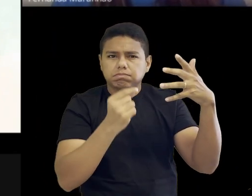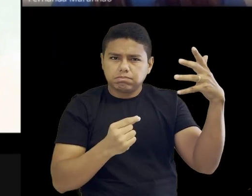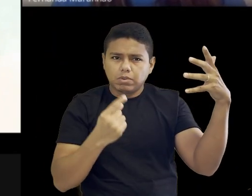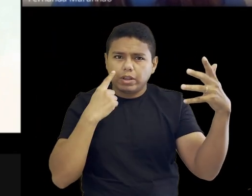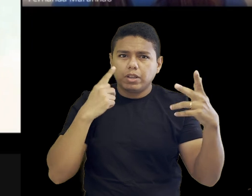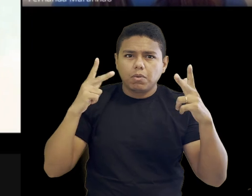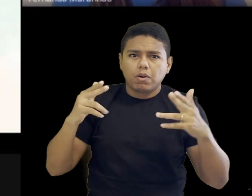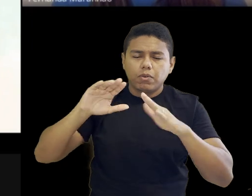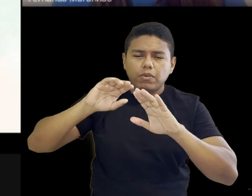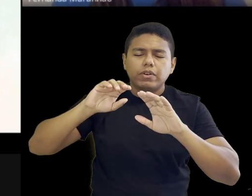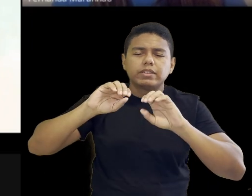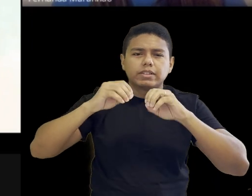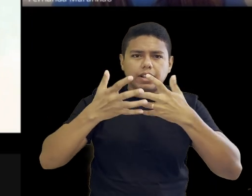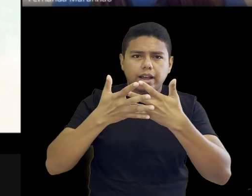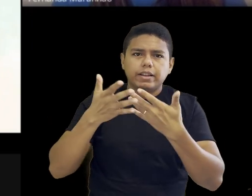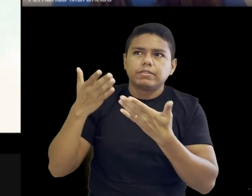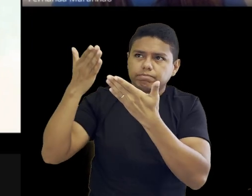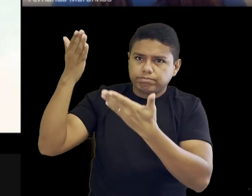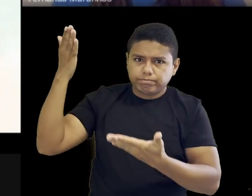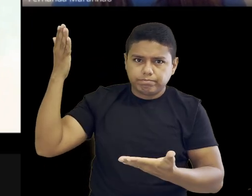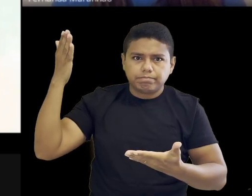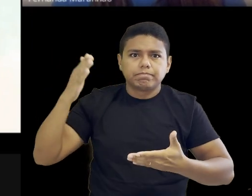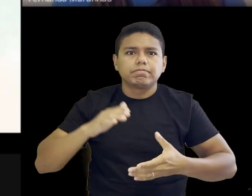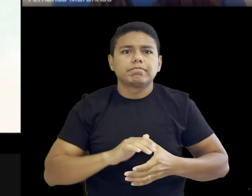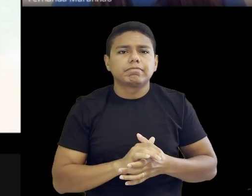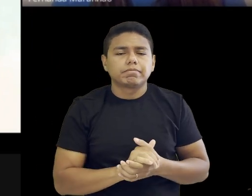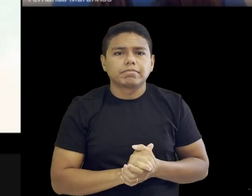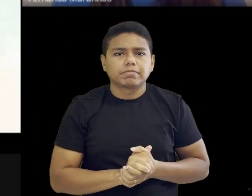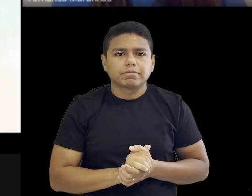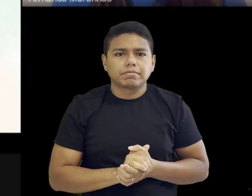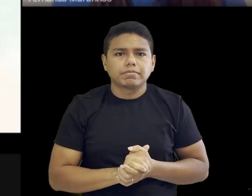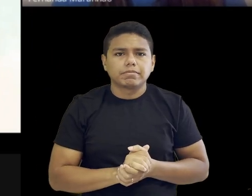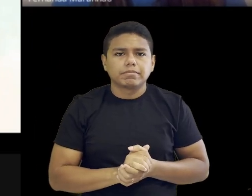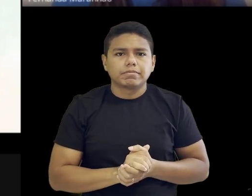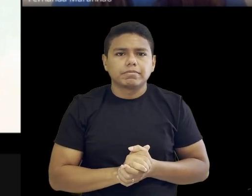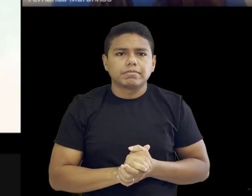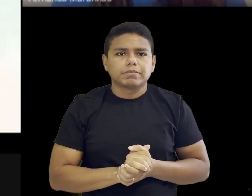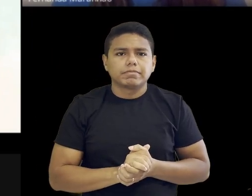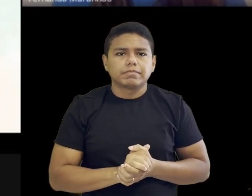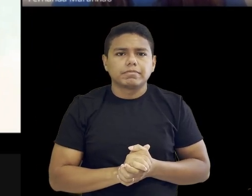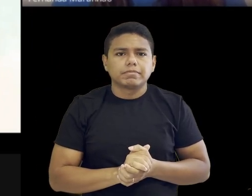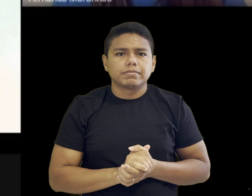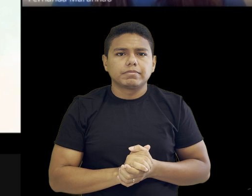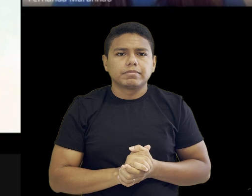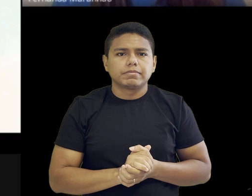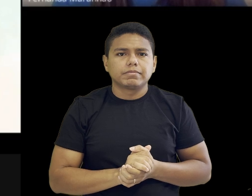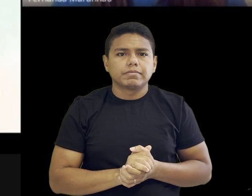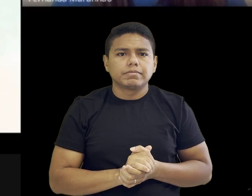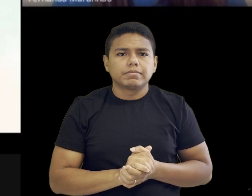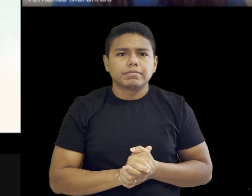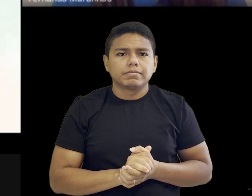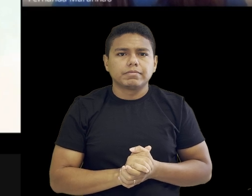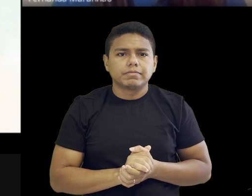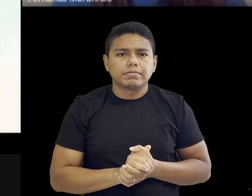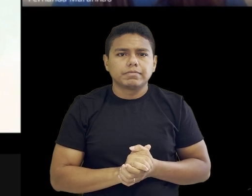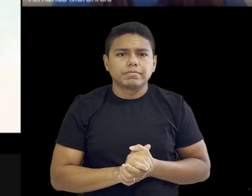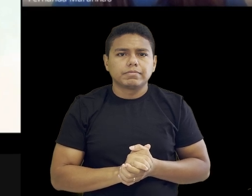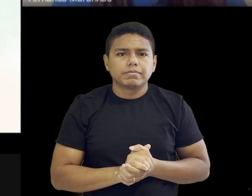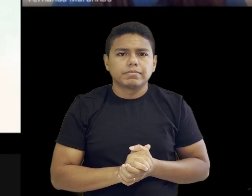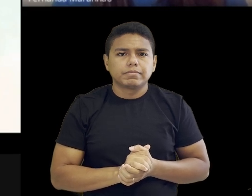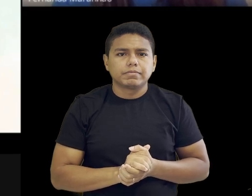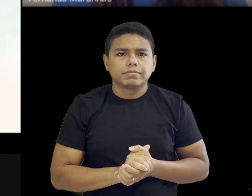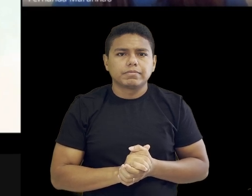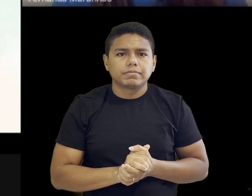síndromes hipertensivas, situações de abortamento, diabetes gestacional, alterações do crescimento fetal, alterações do líquido amniótico, parto